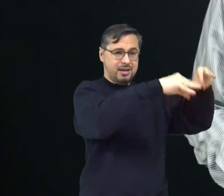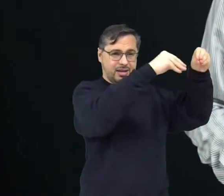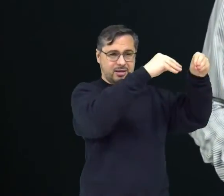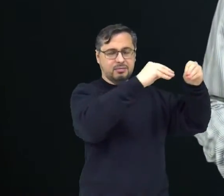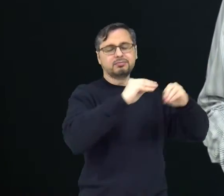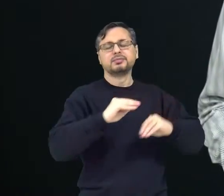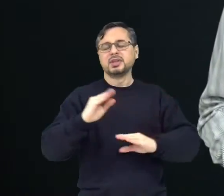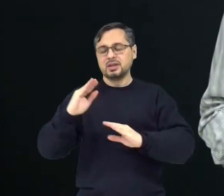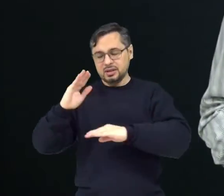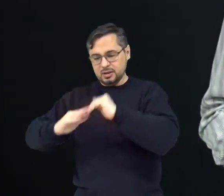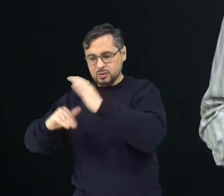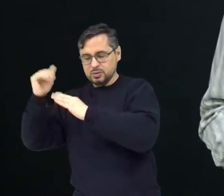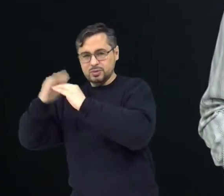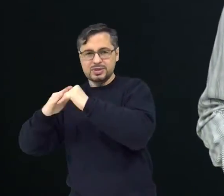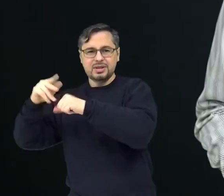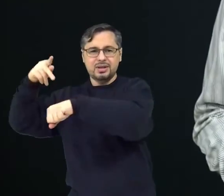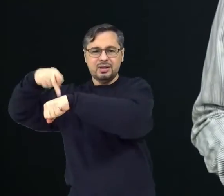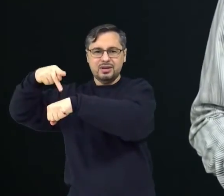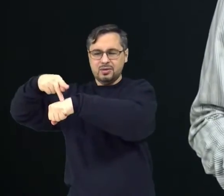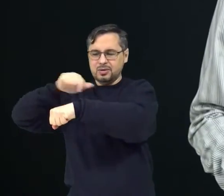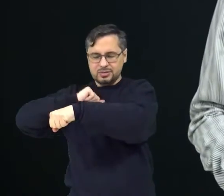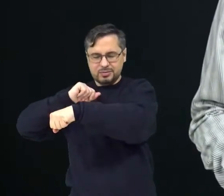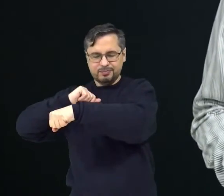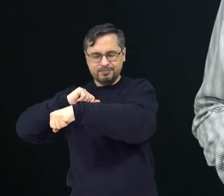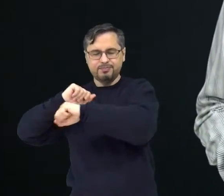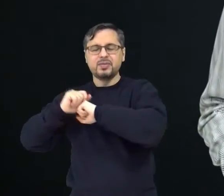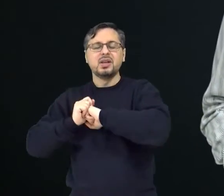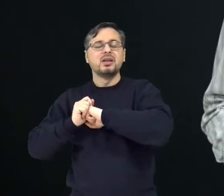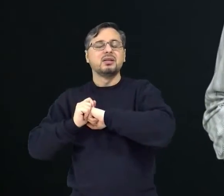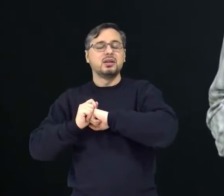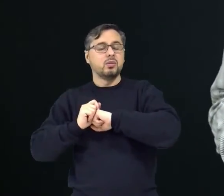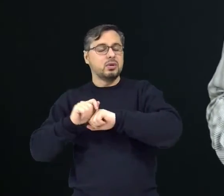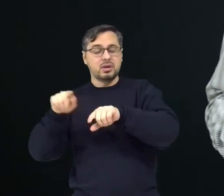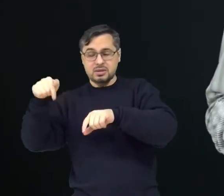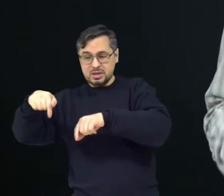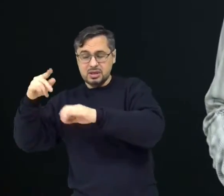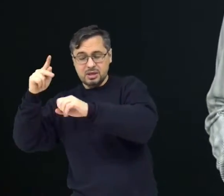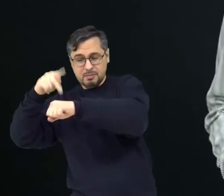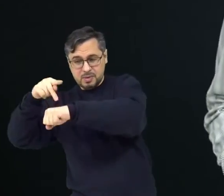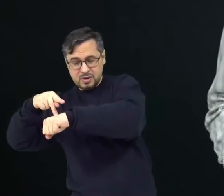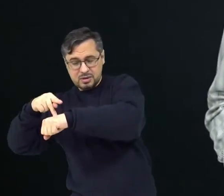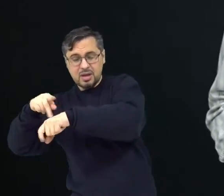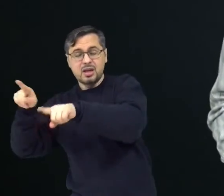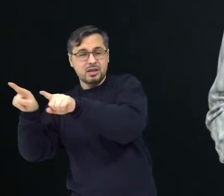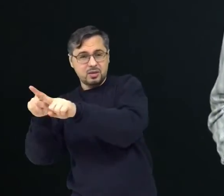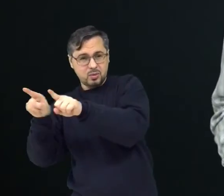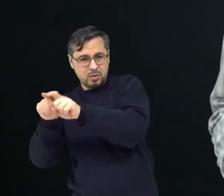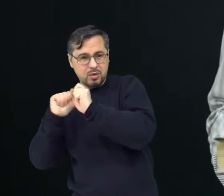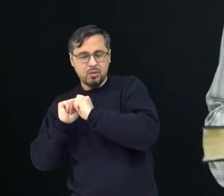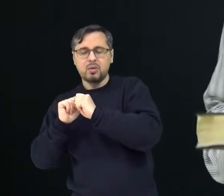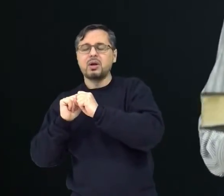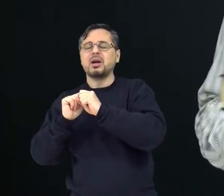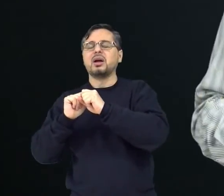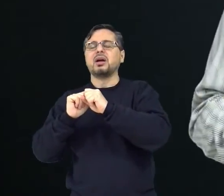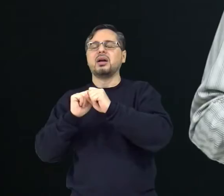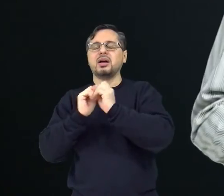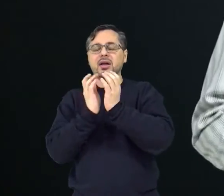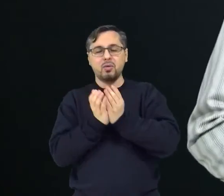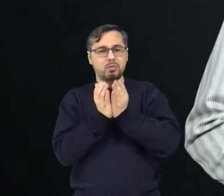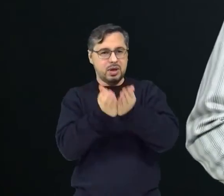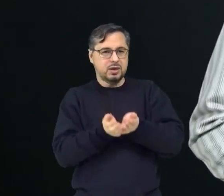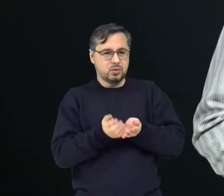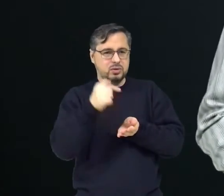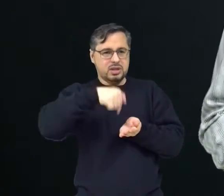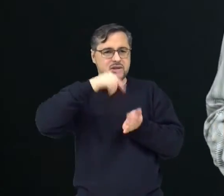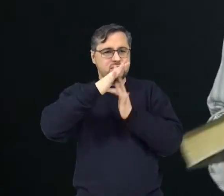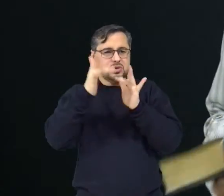rocha, em similaridade ao texto, o barco que tem Jesus dentro suporta as aflições, enquanto a casa construída